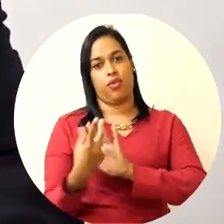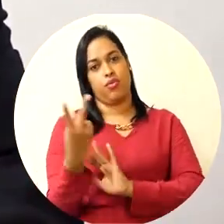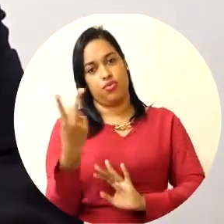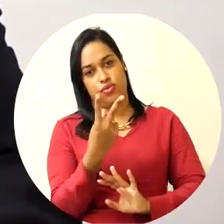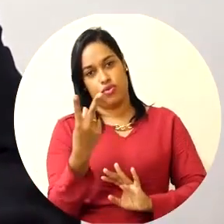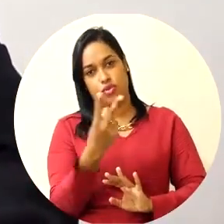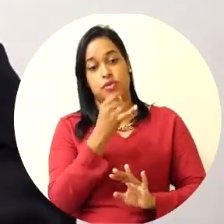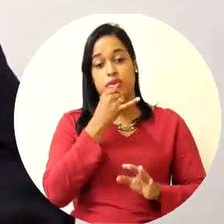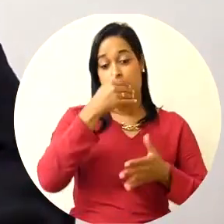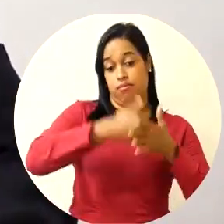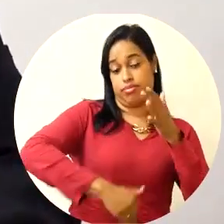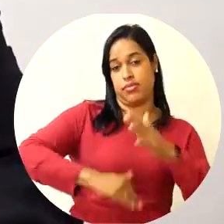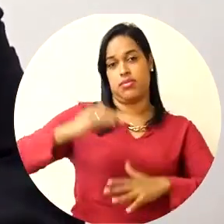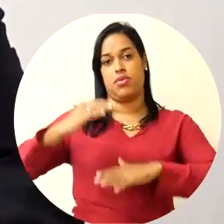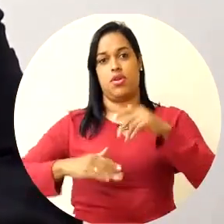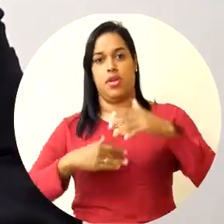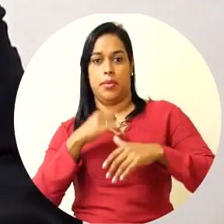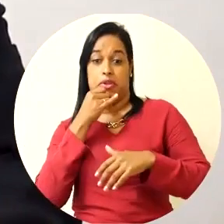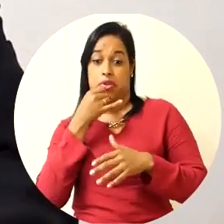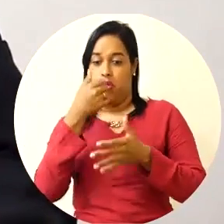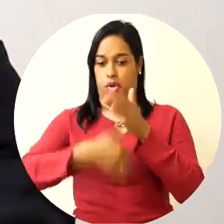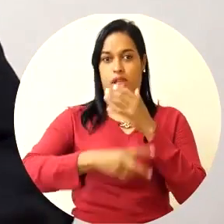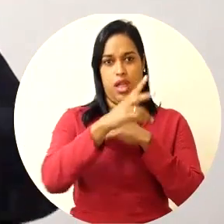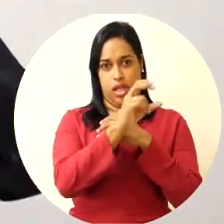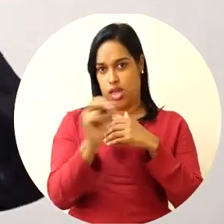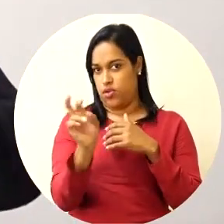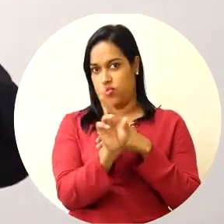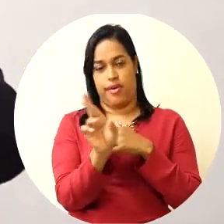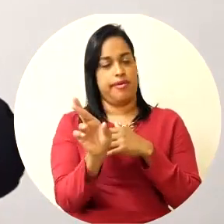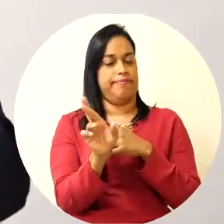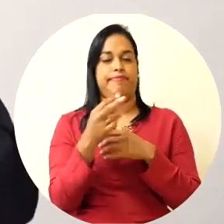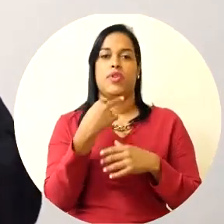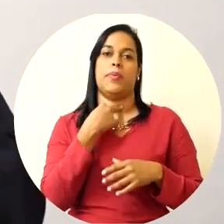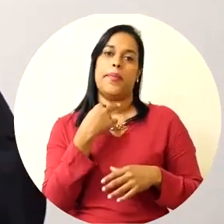das partes. Se eu quiser contratar alguém por R$500, não posso.